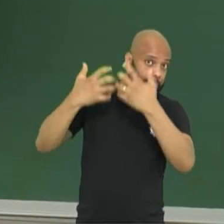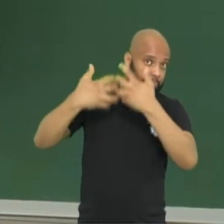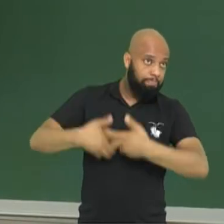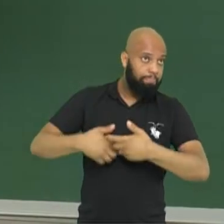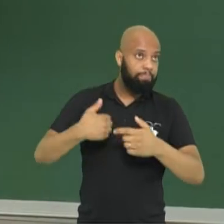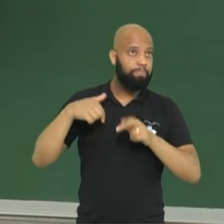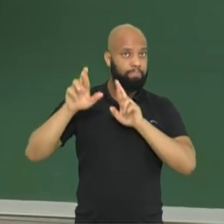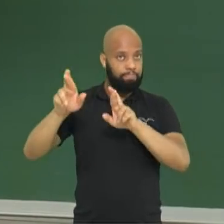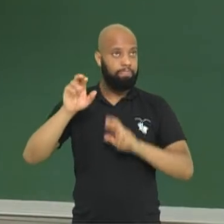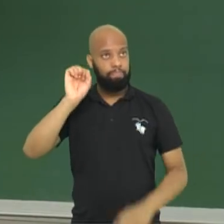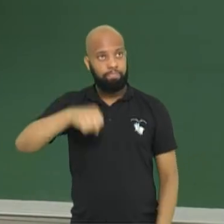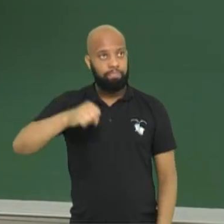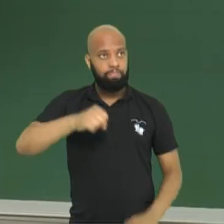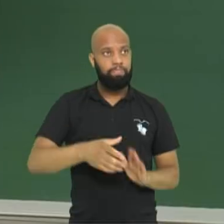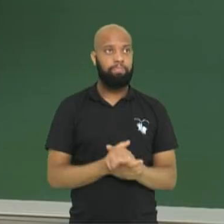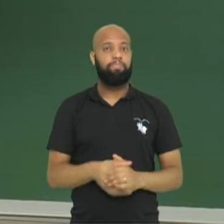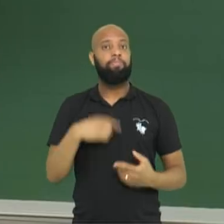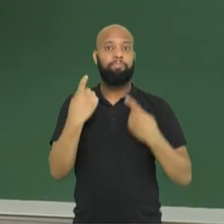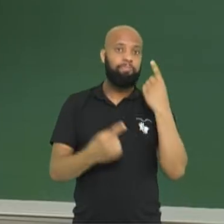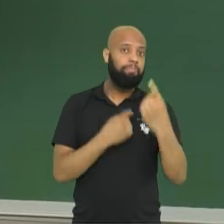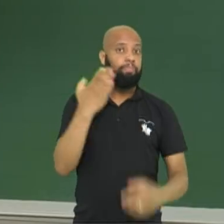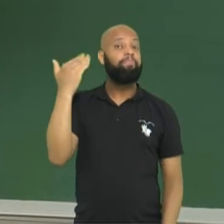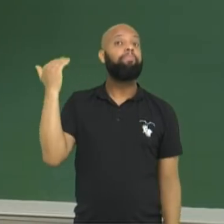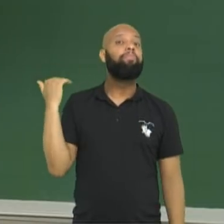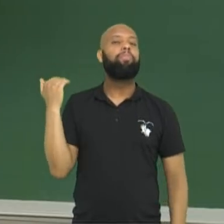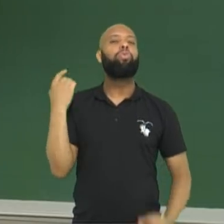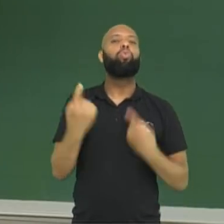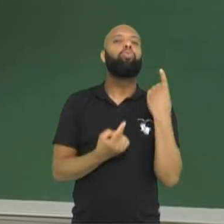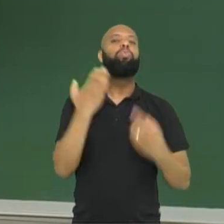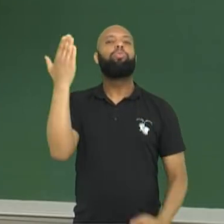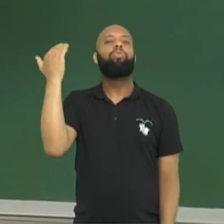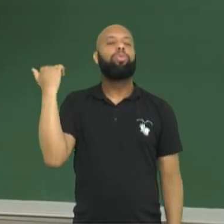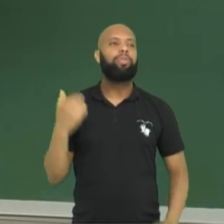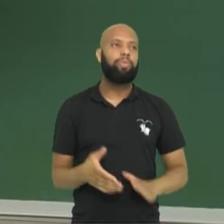sim. Era o pretérito, qual deles?